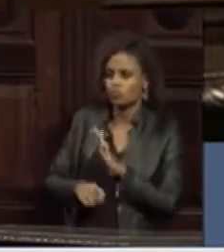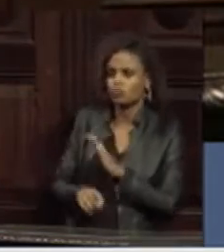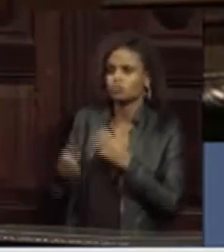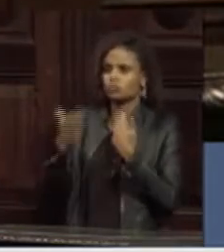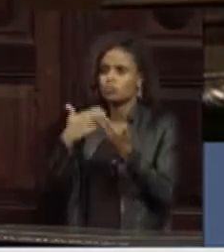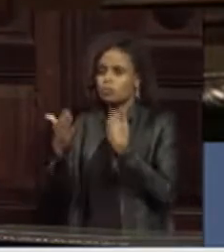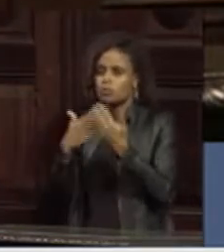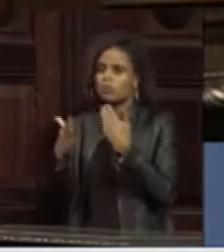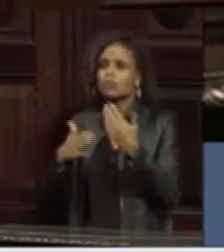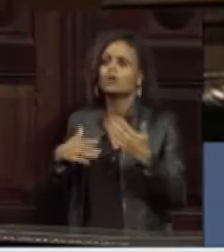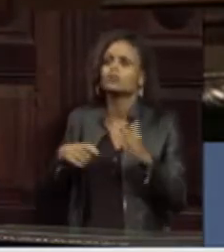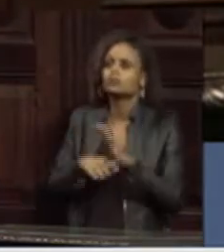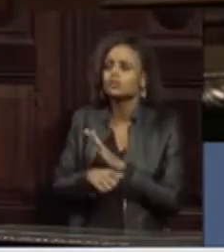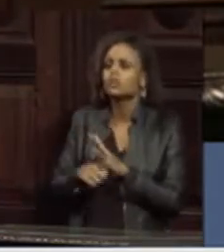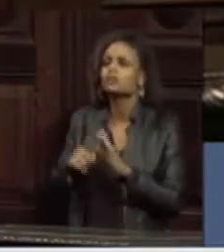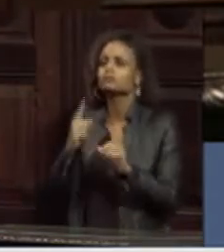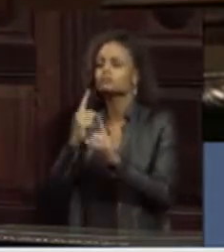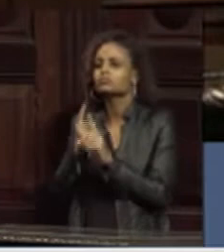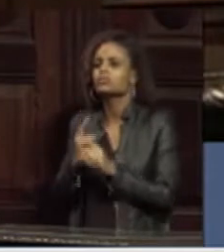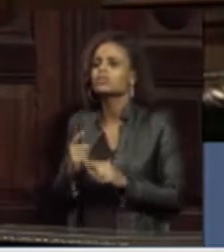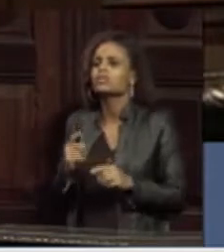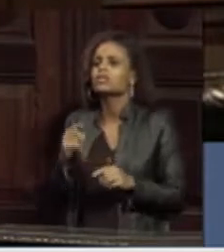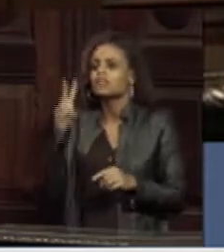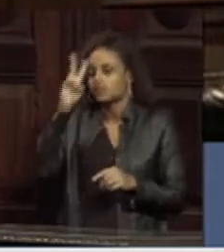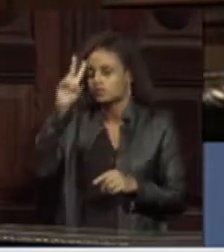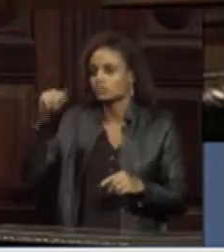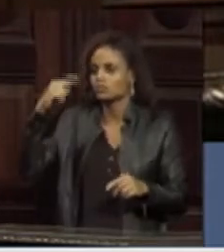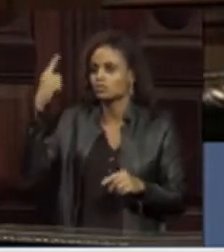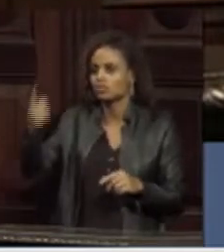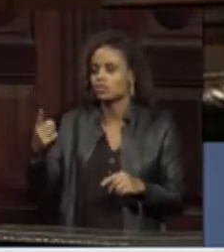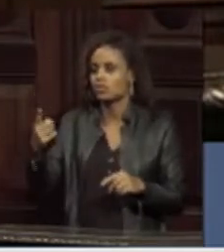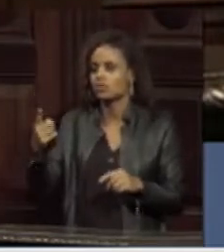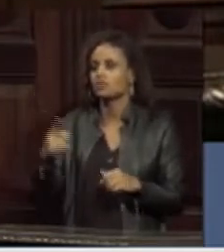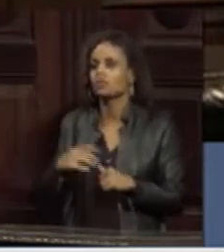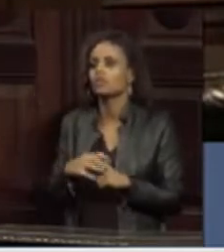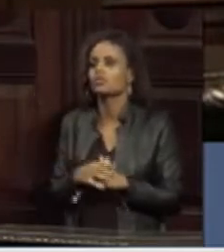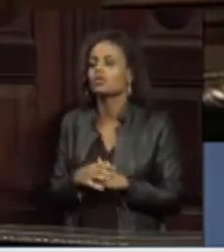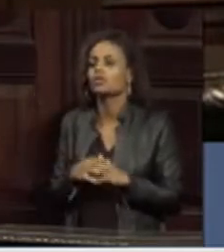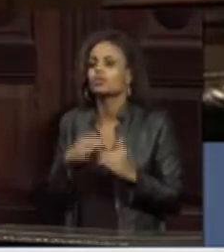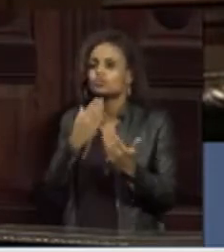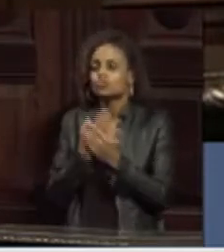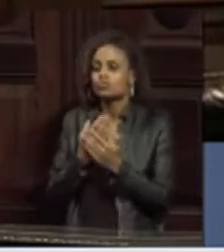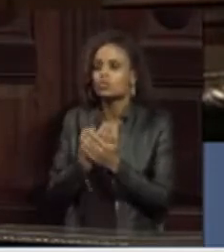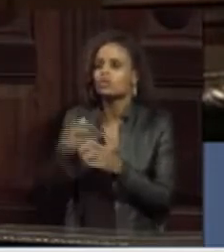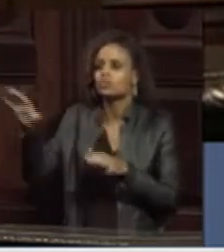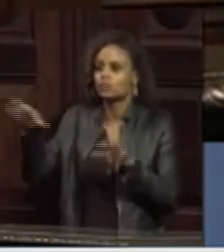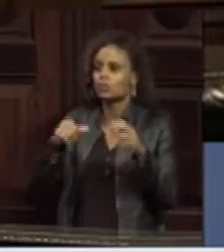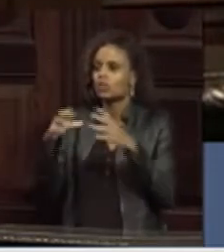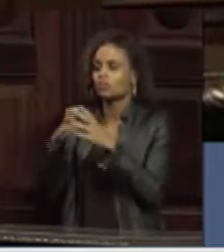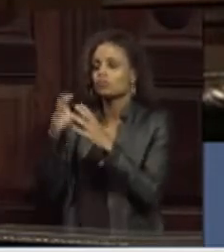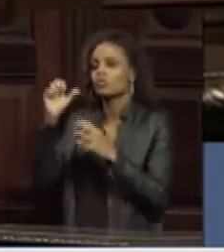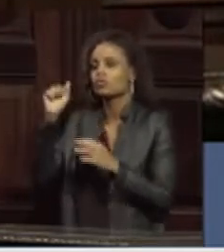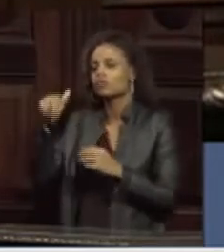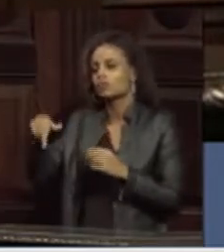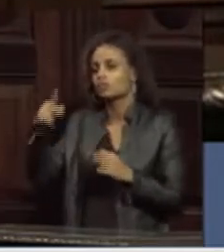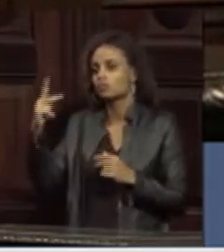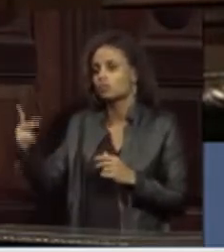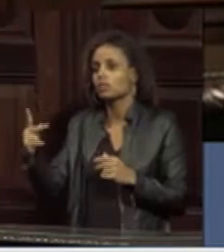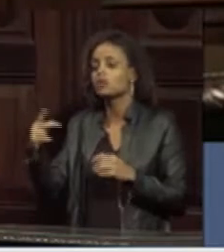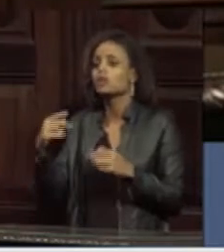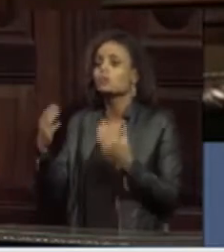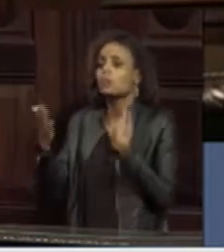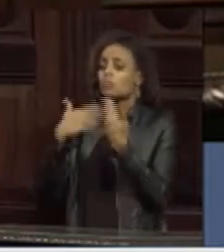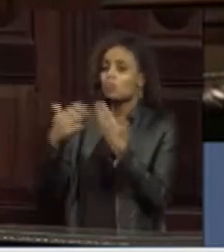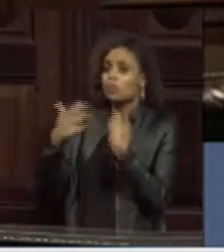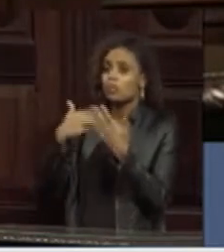próxima segunda-feira, está dependendo do edital a ser publicado, convocando a ANP, para que a gente discuta ainda